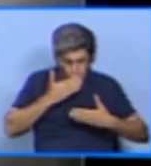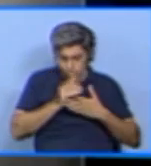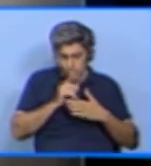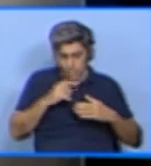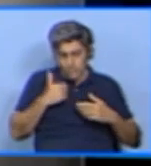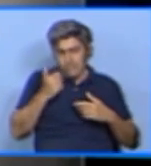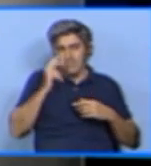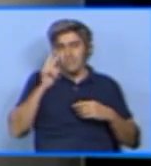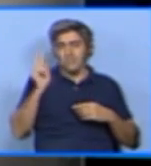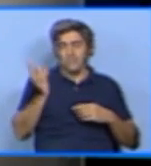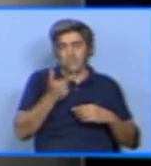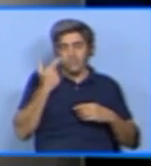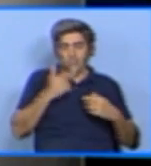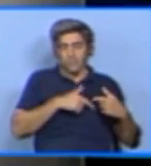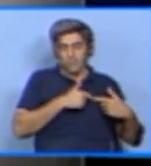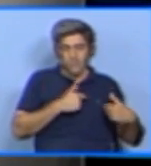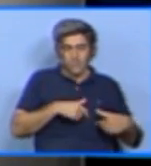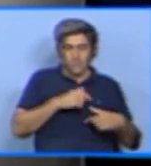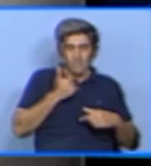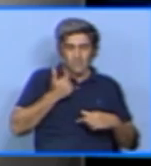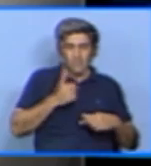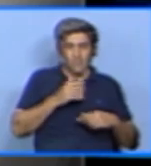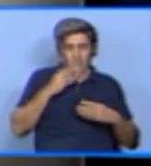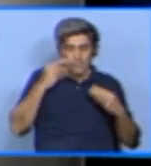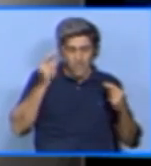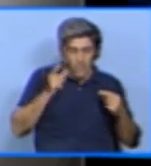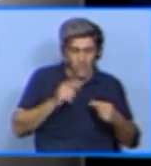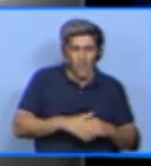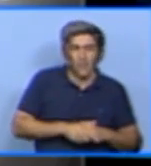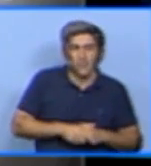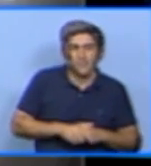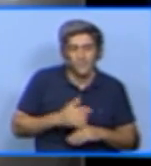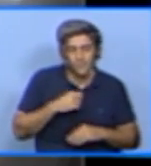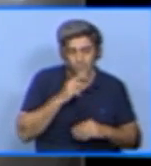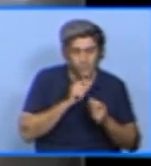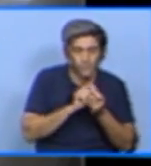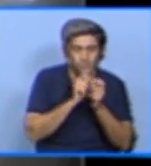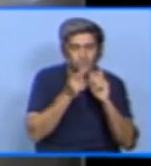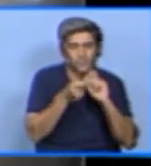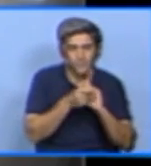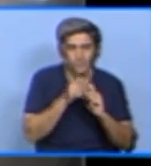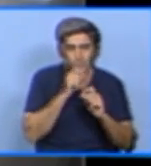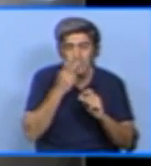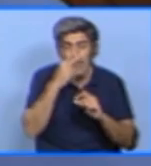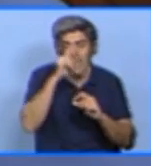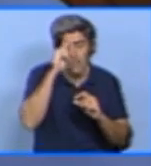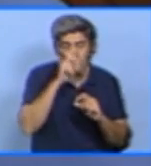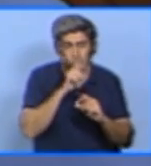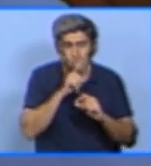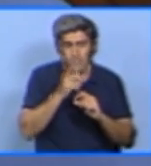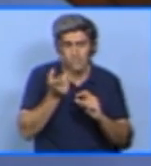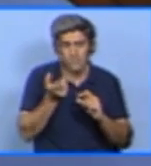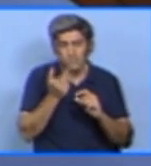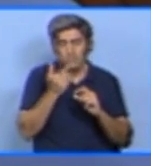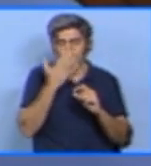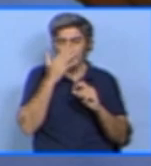causa. É isso o espiritual. E portanto, podemos inverter por um engano, não é? Porque por